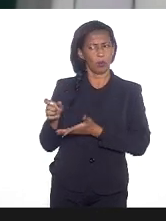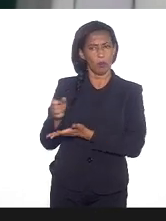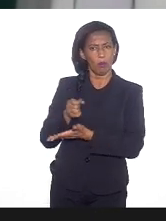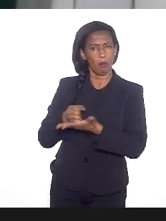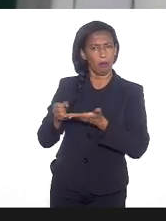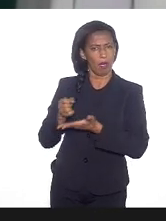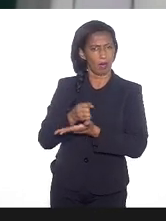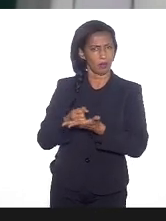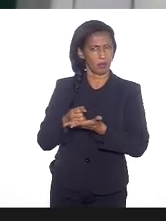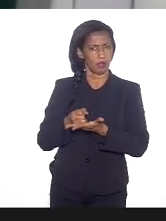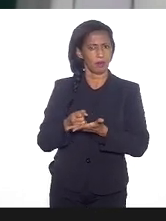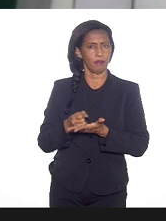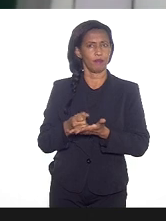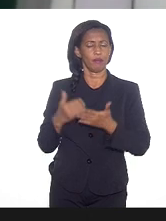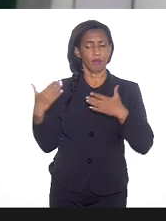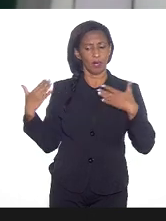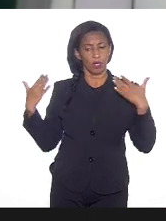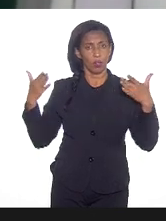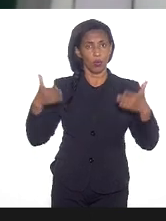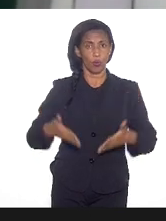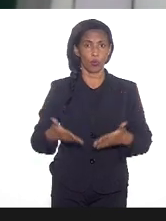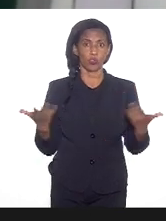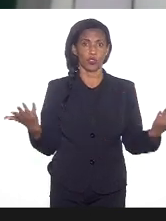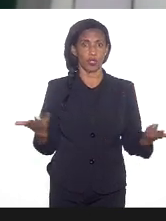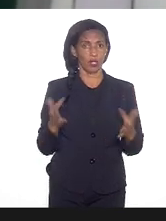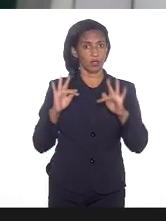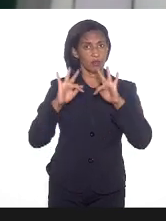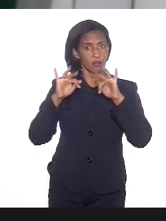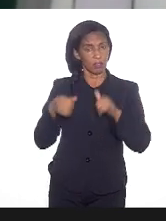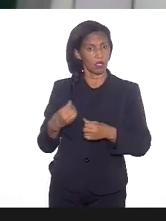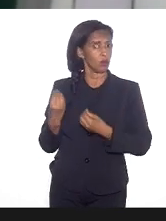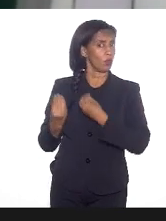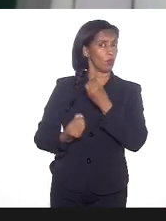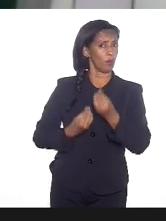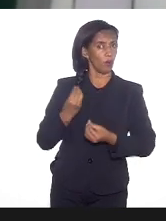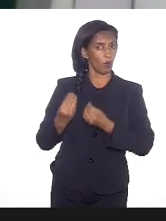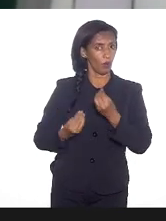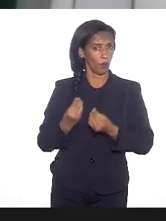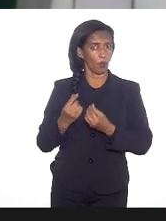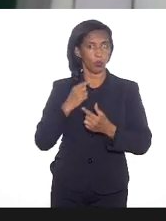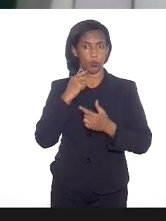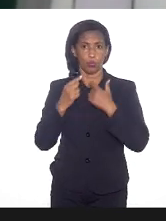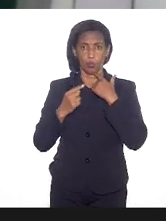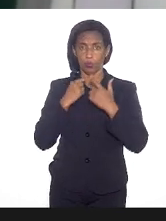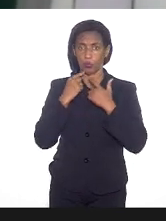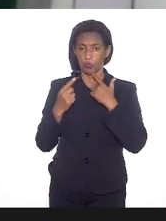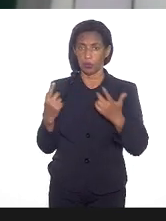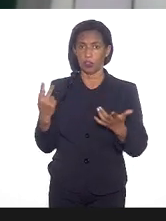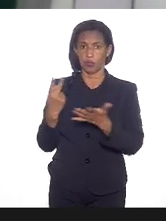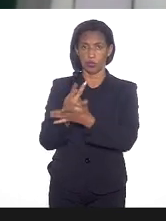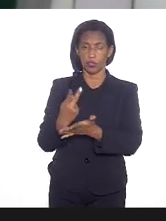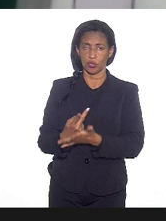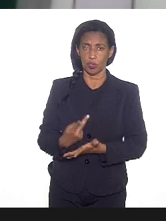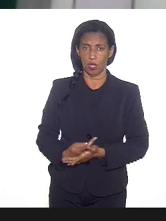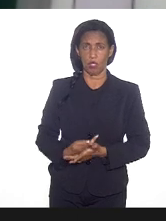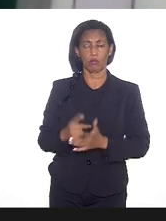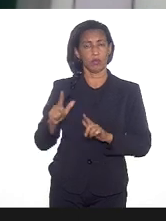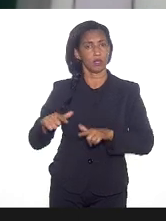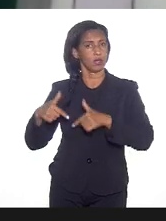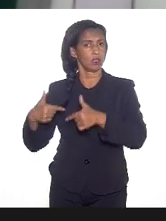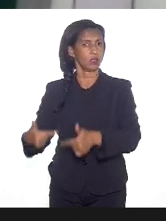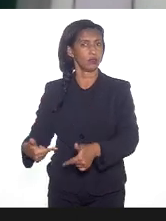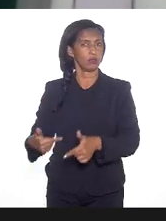as conclusões a que chegamos sobre o caráter temerário e fraudulento dessas